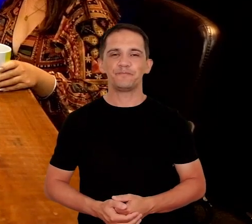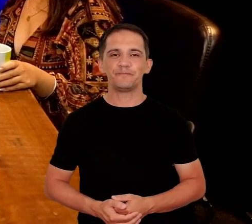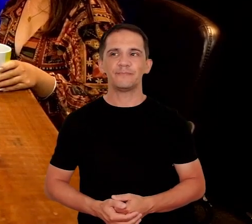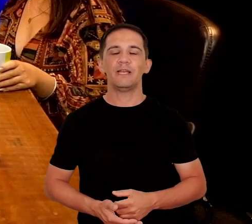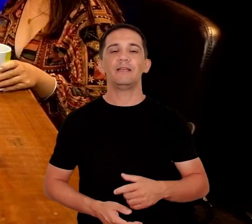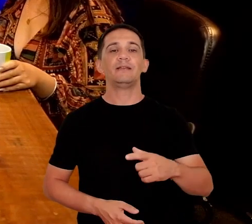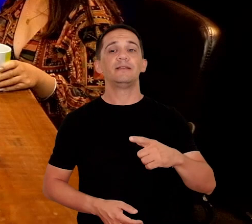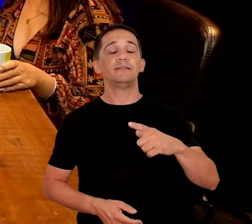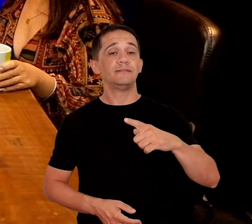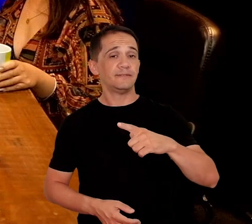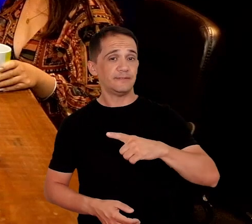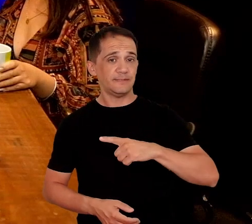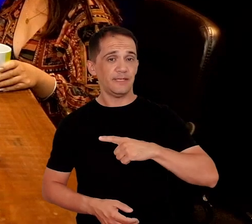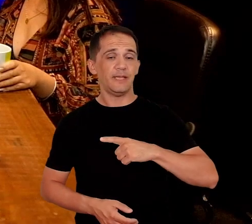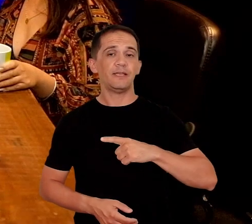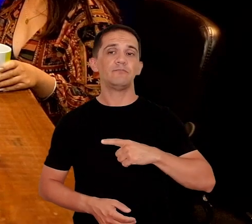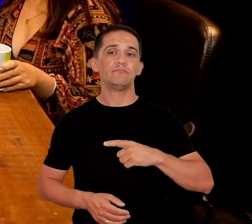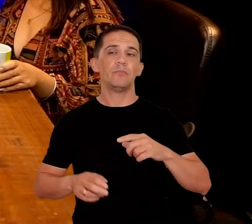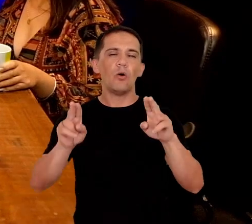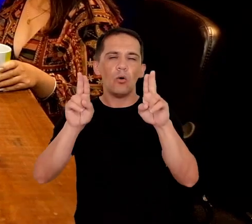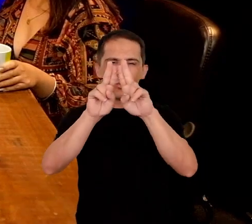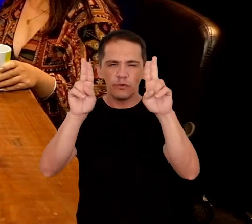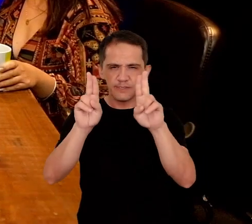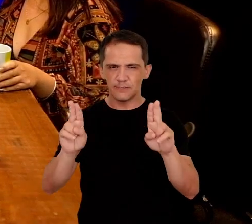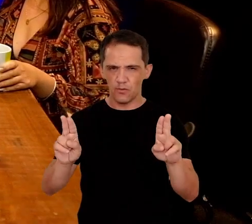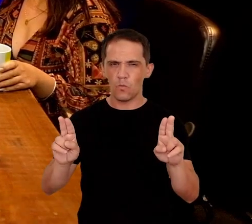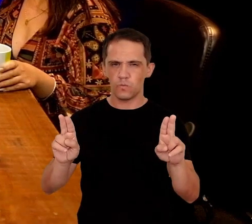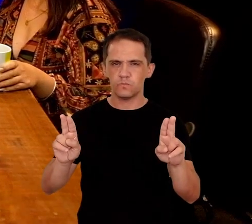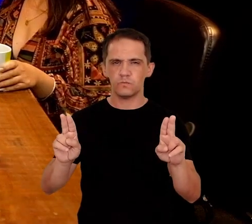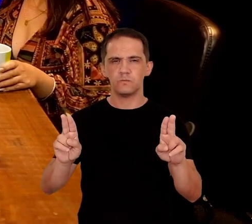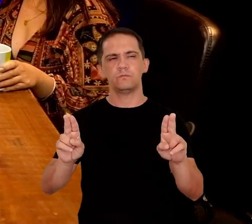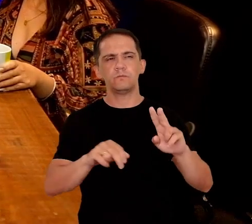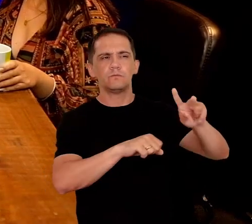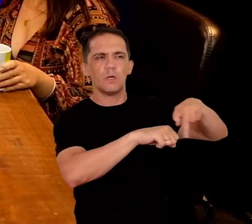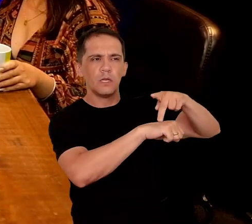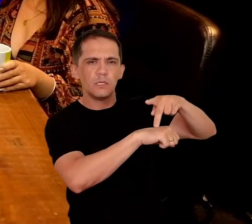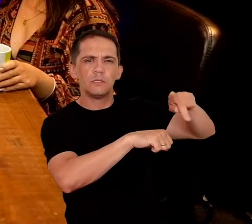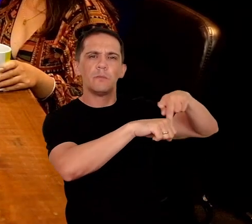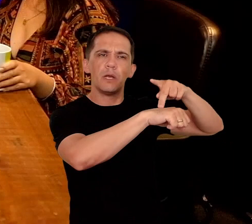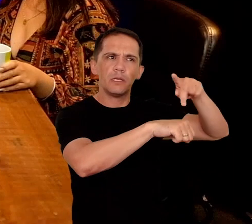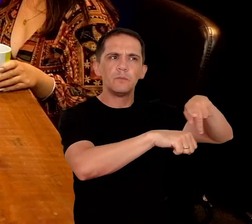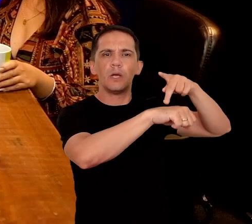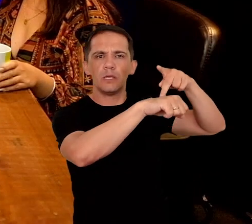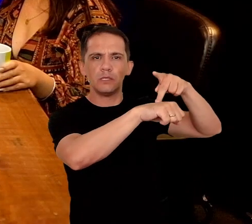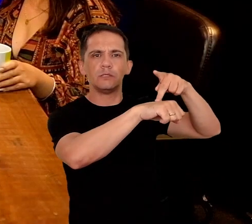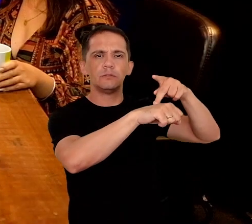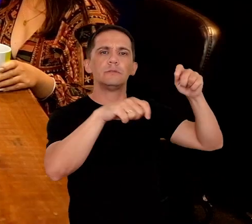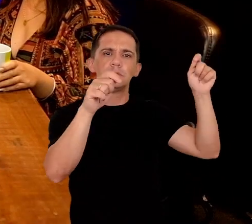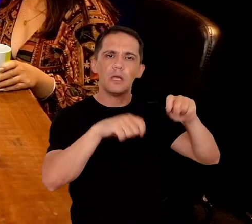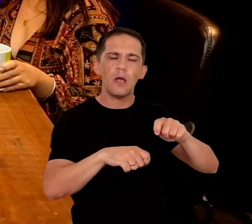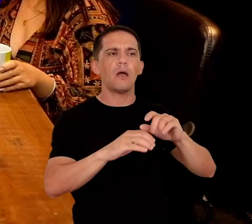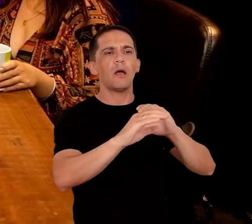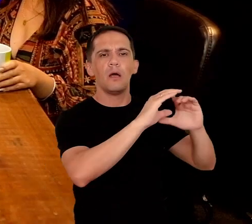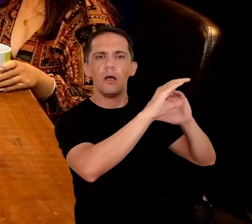falar. Existe a língua universal. Existe? Ah. Claro que são bem menos sinais, né?